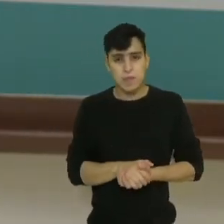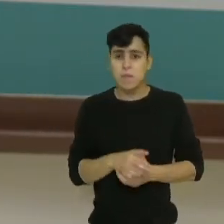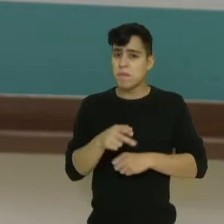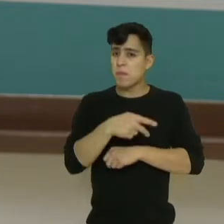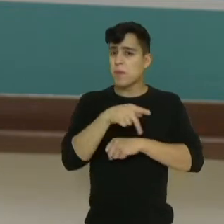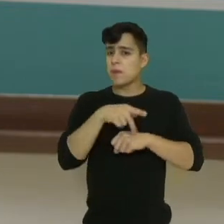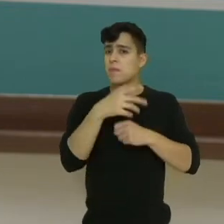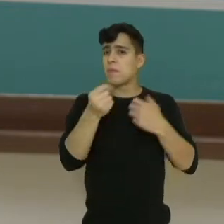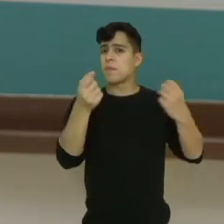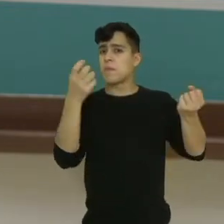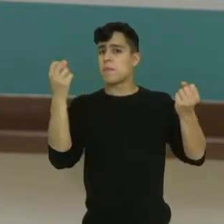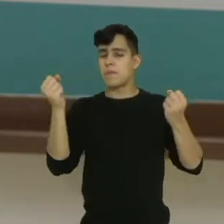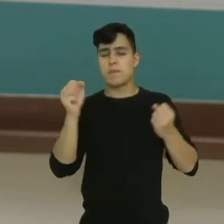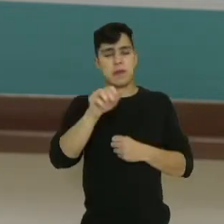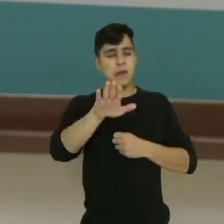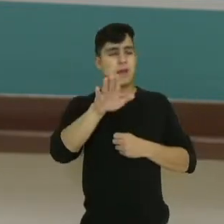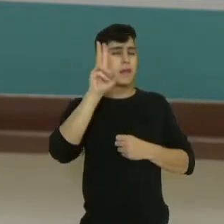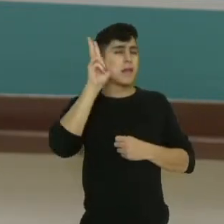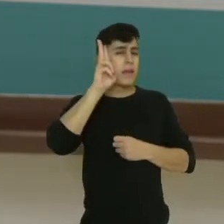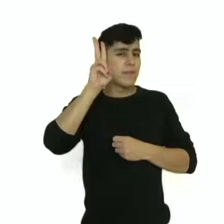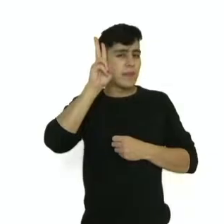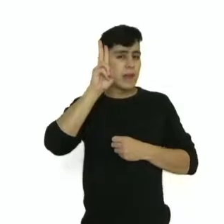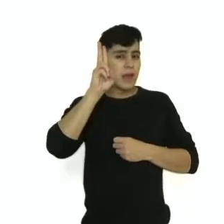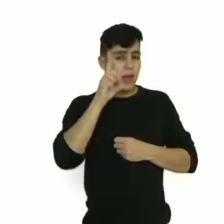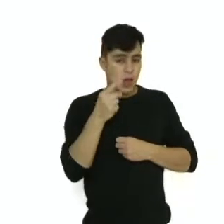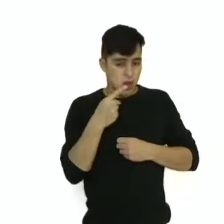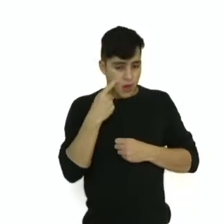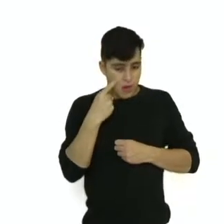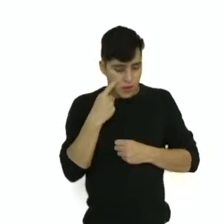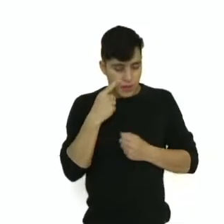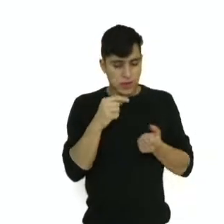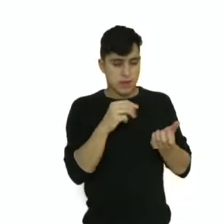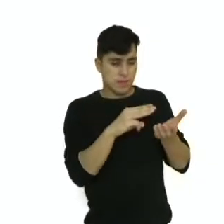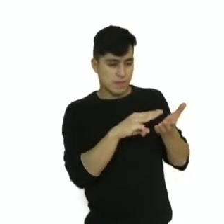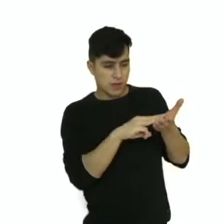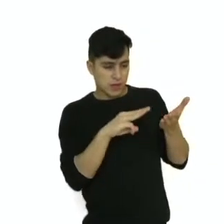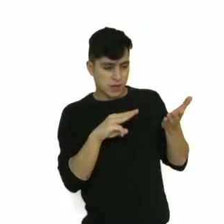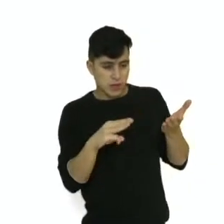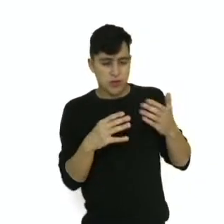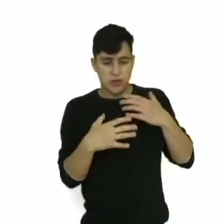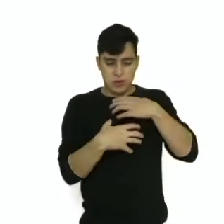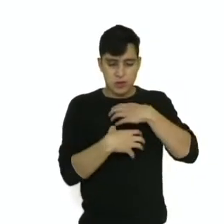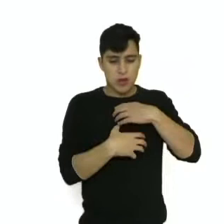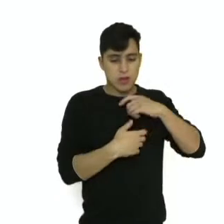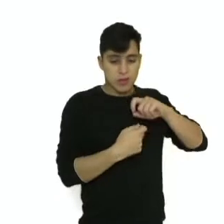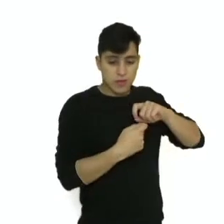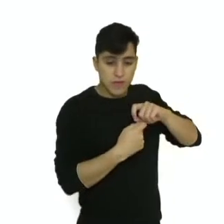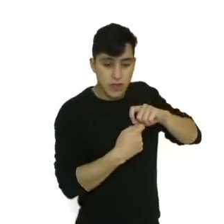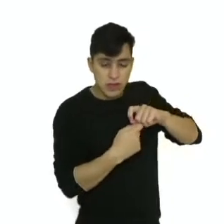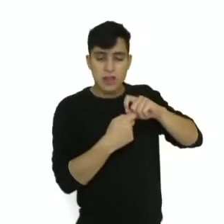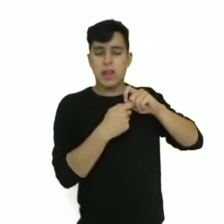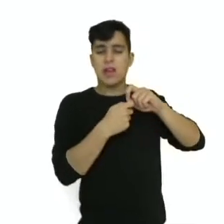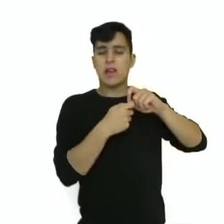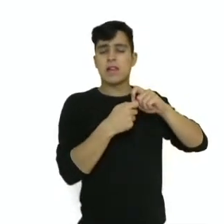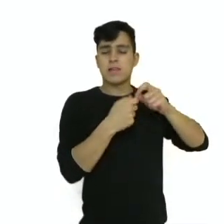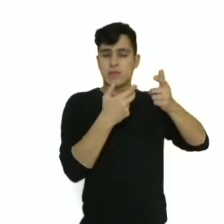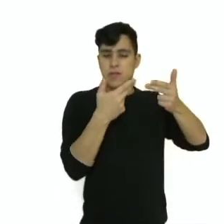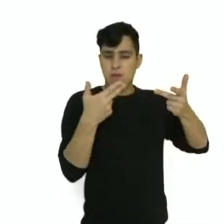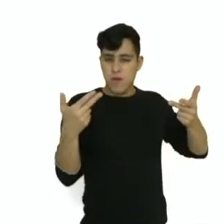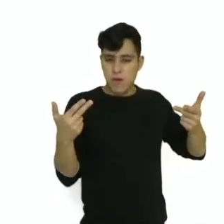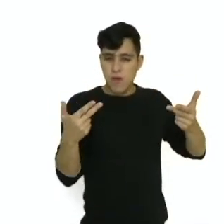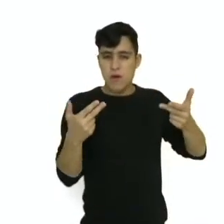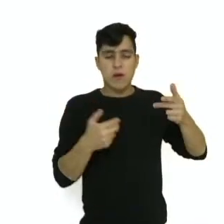capitalismo, nós temos que lembrar que a evolução da metodologia dos meios de produção, da tutoria, do